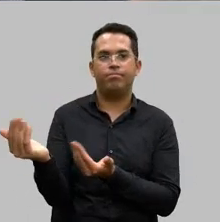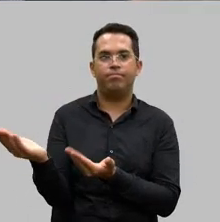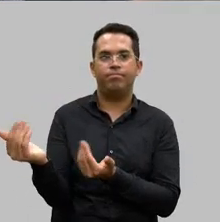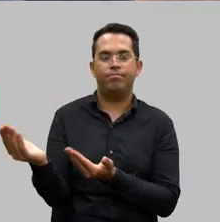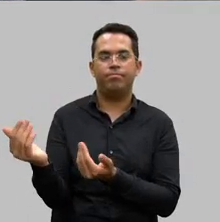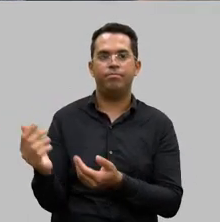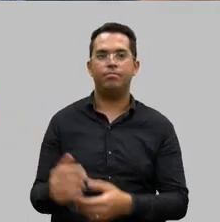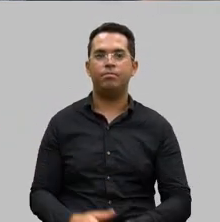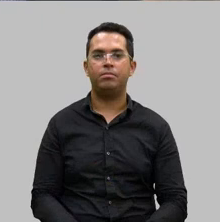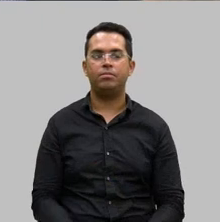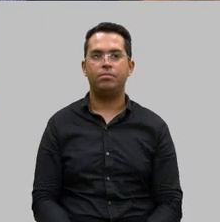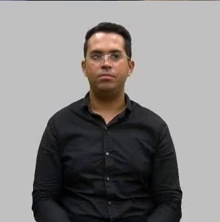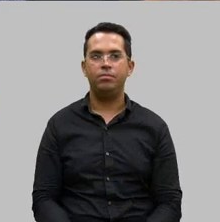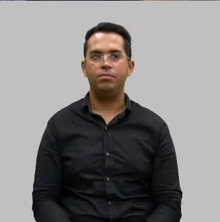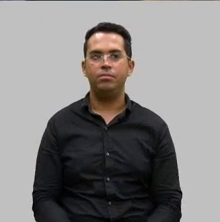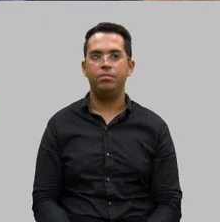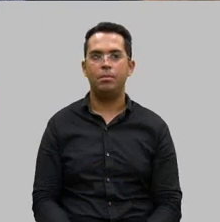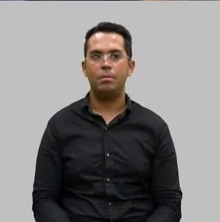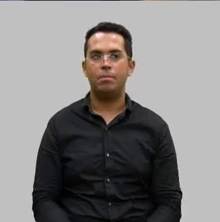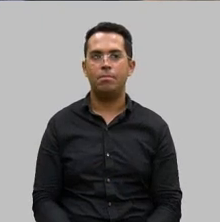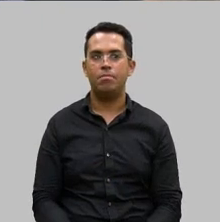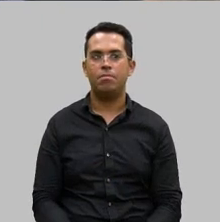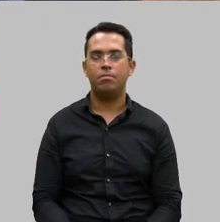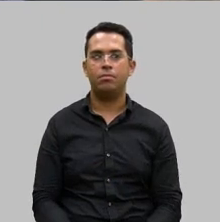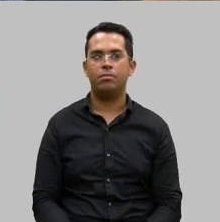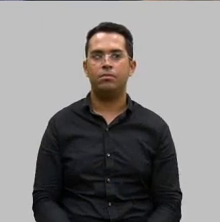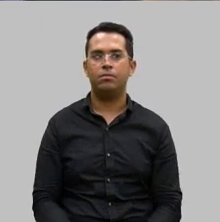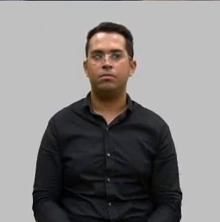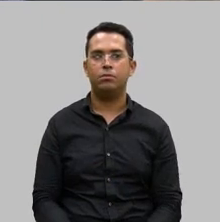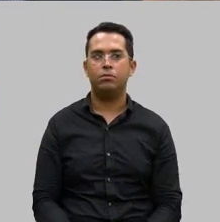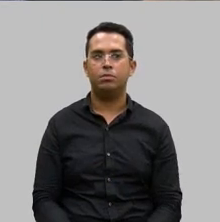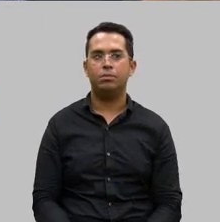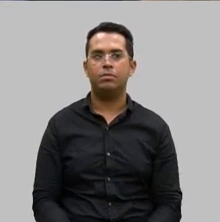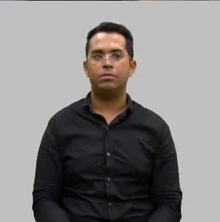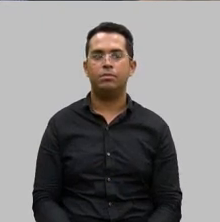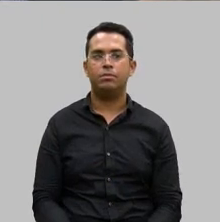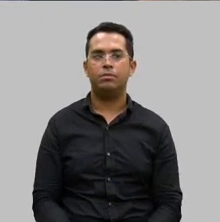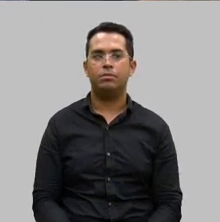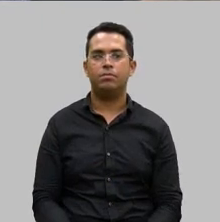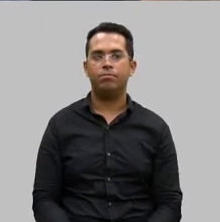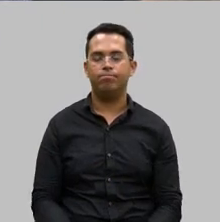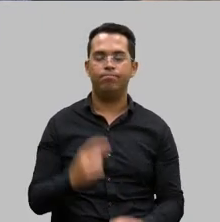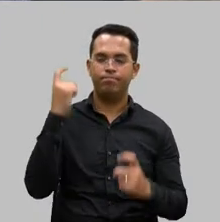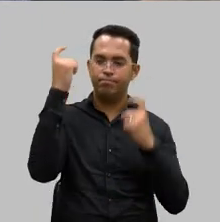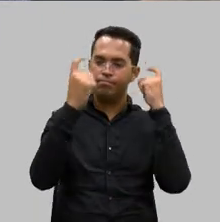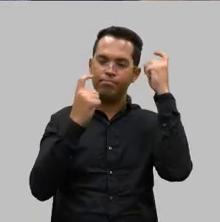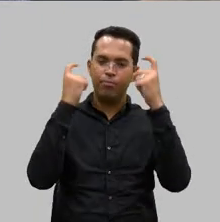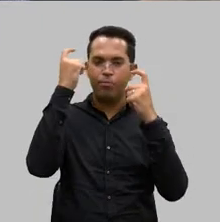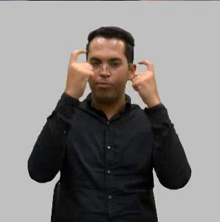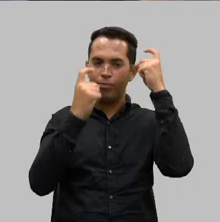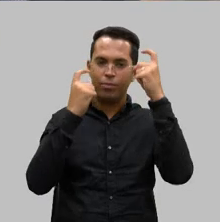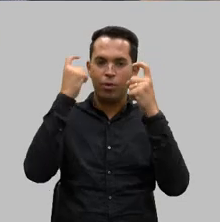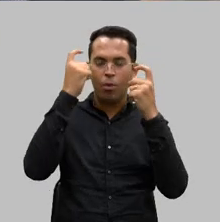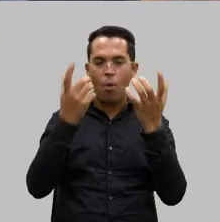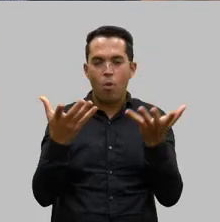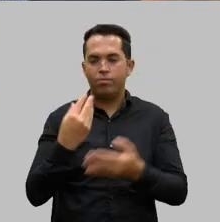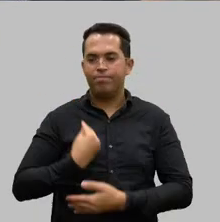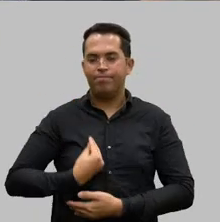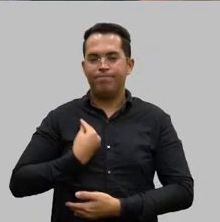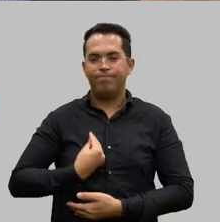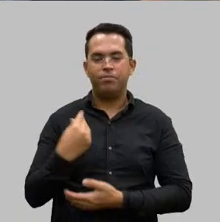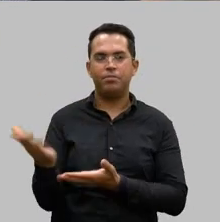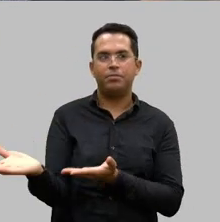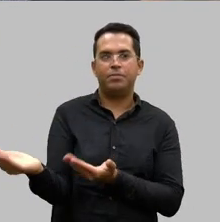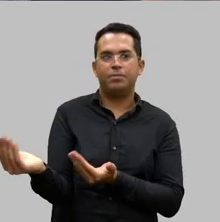e olha se tem Vicentinos é outra preocupação porque semana passada